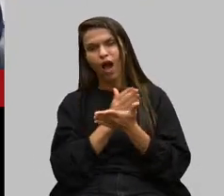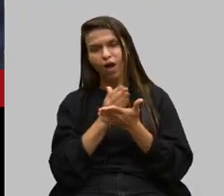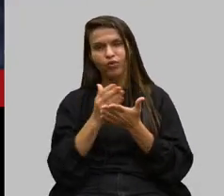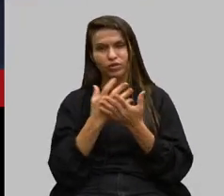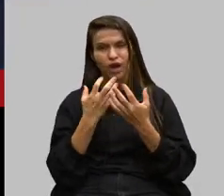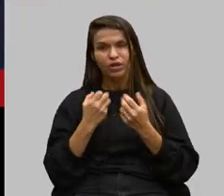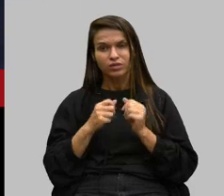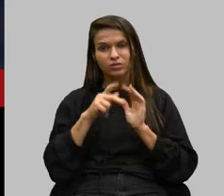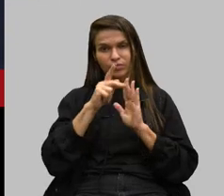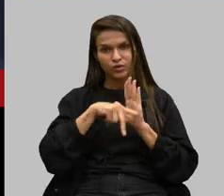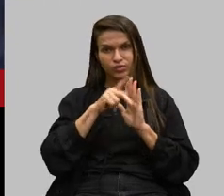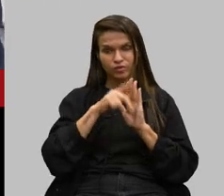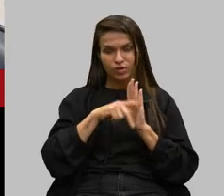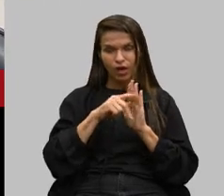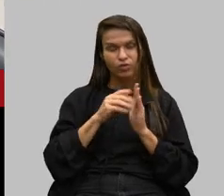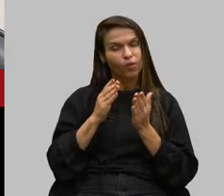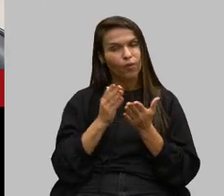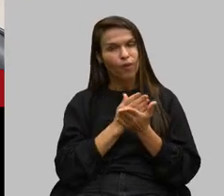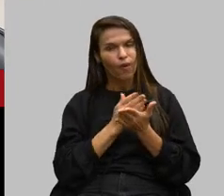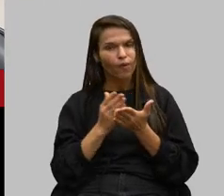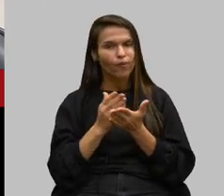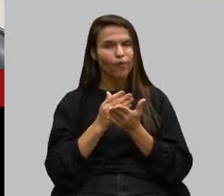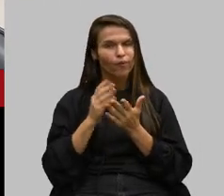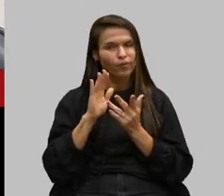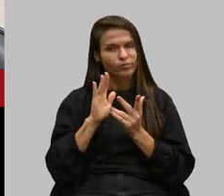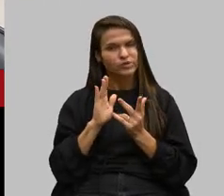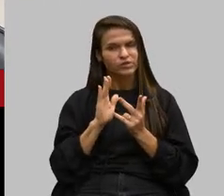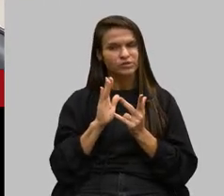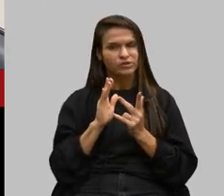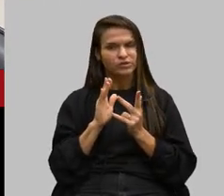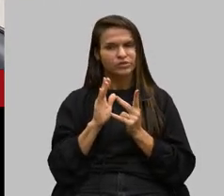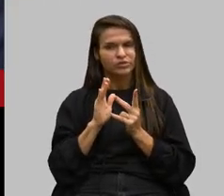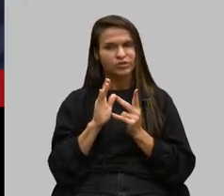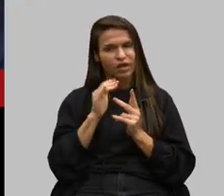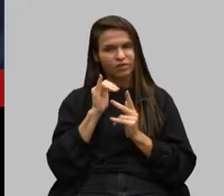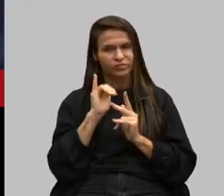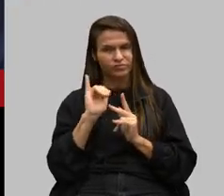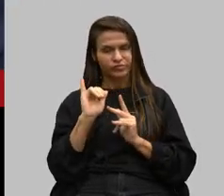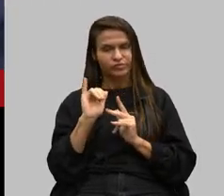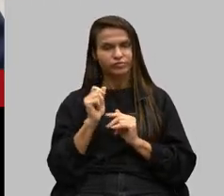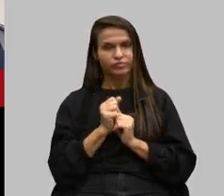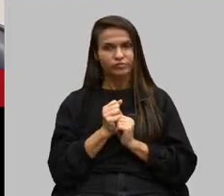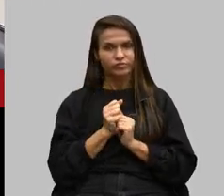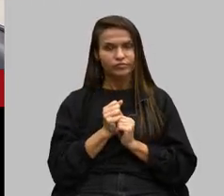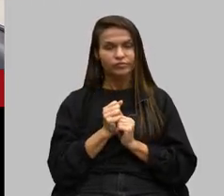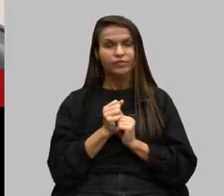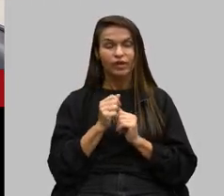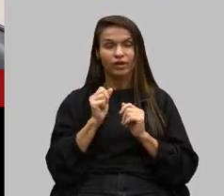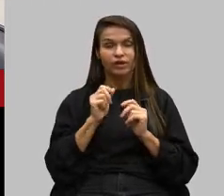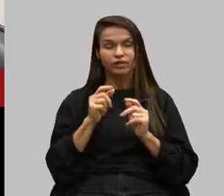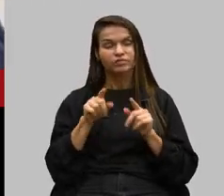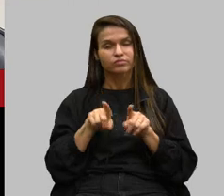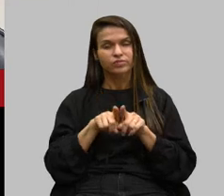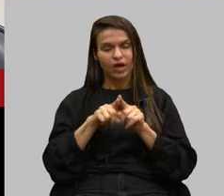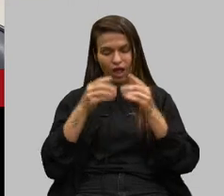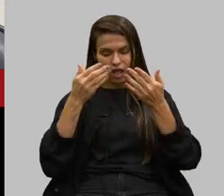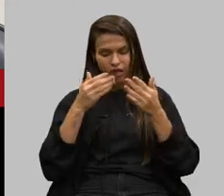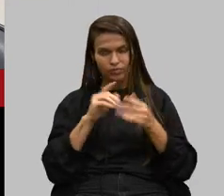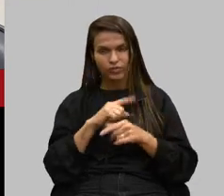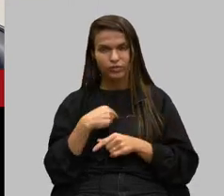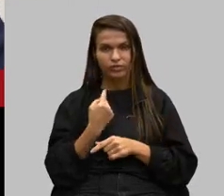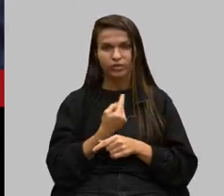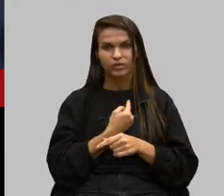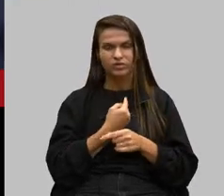ao projeto com algumas ponderações algumas inclusive trazidas por vossa excelência e que estão sendo analisadas por nós a questão da